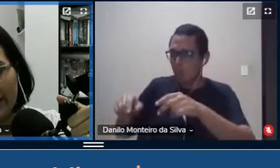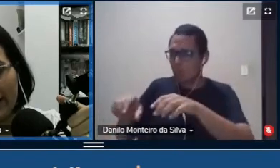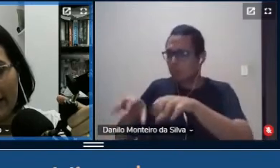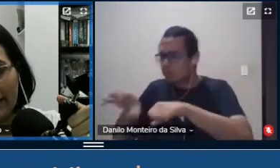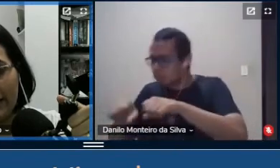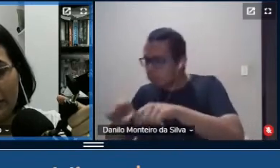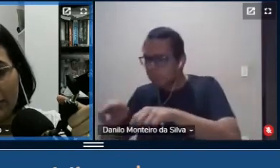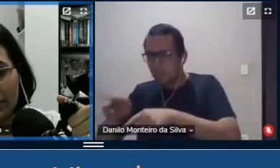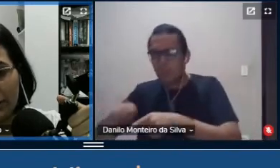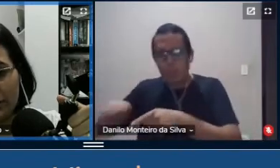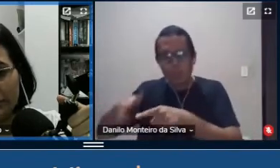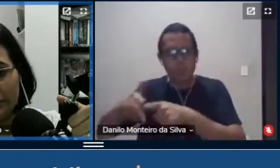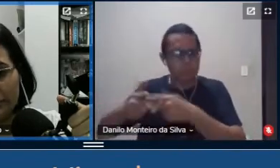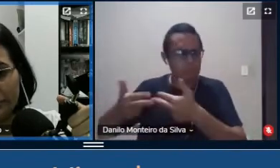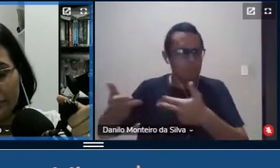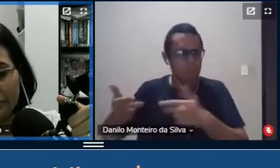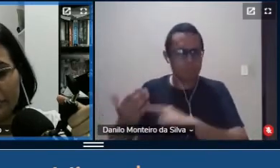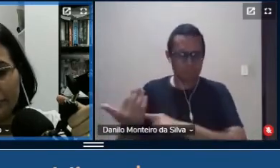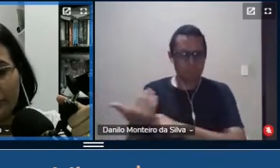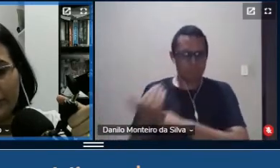vai caindo aqui, ó,